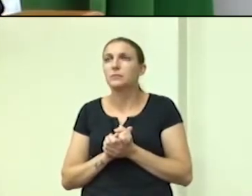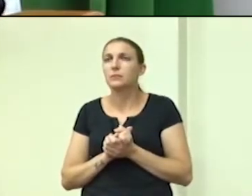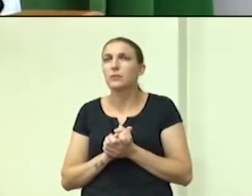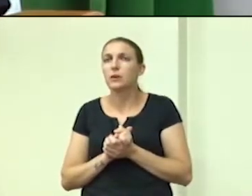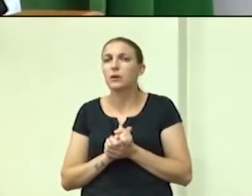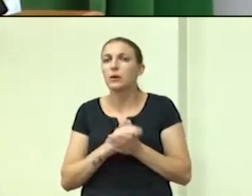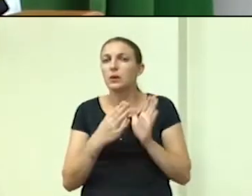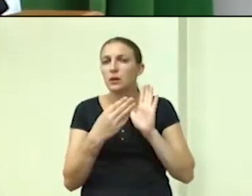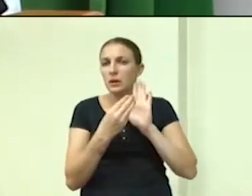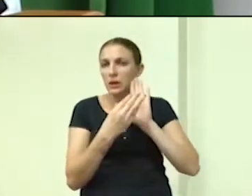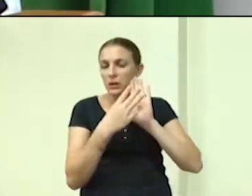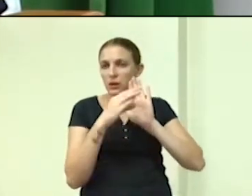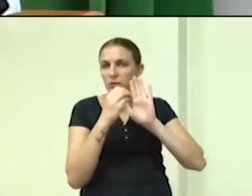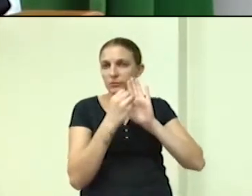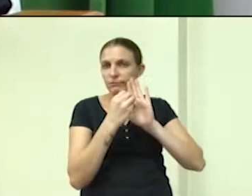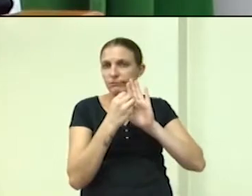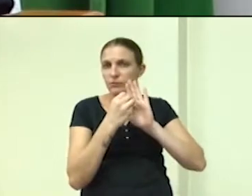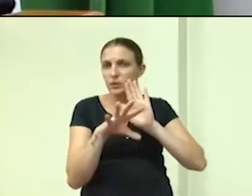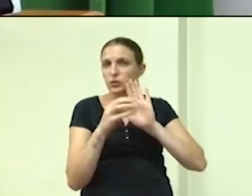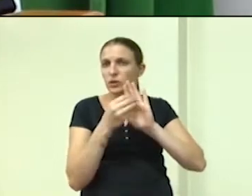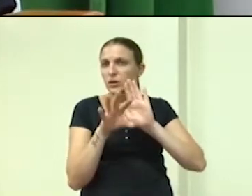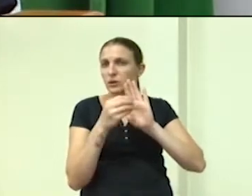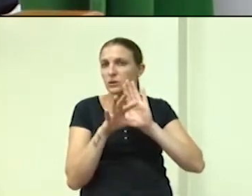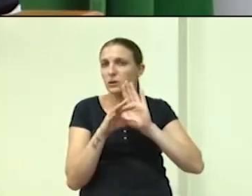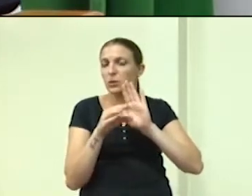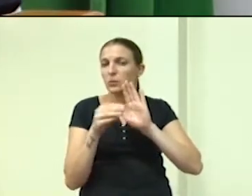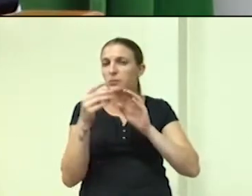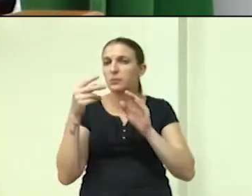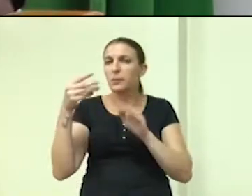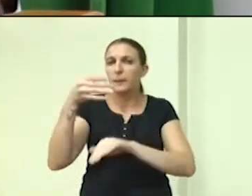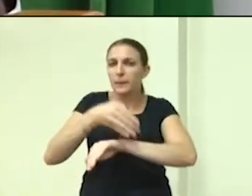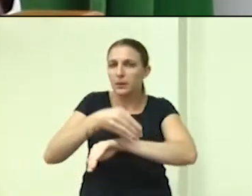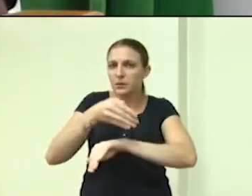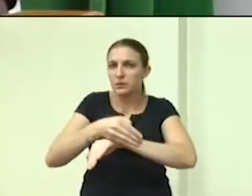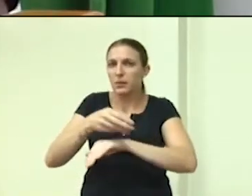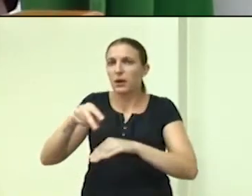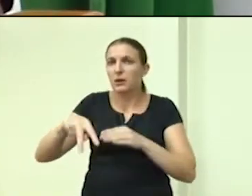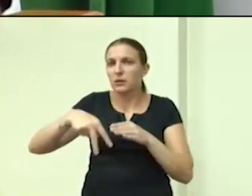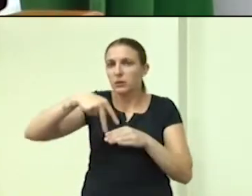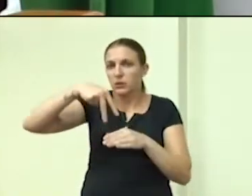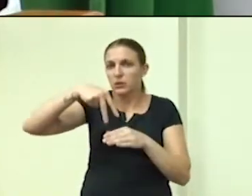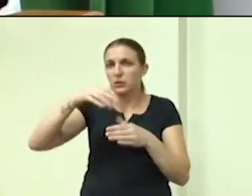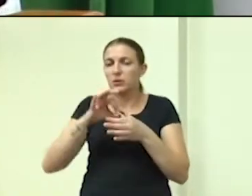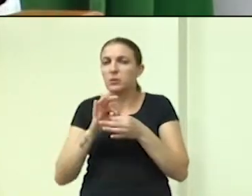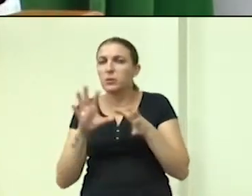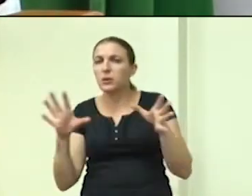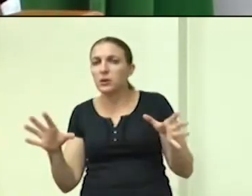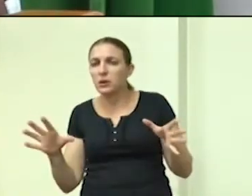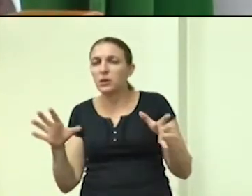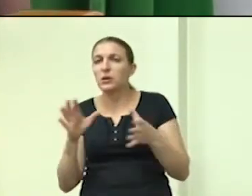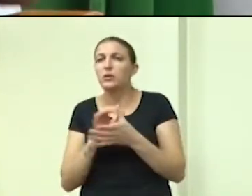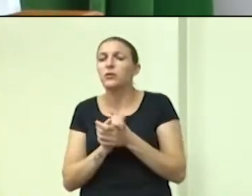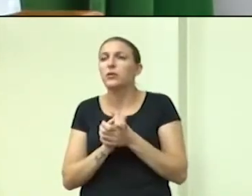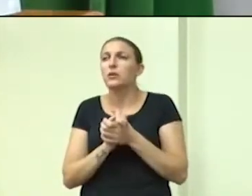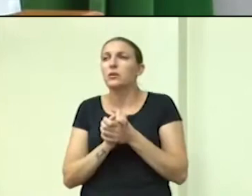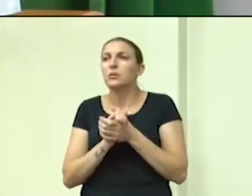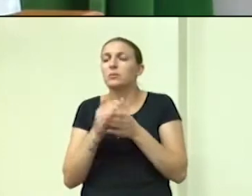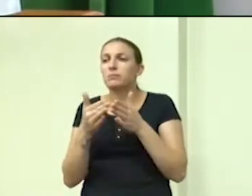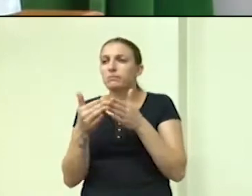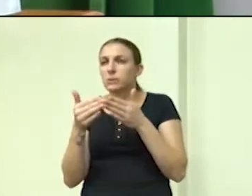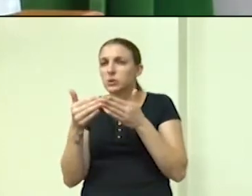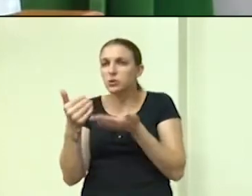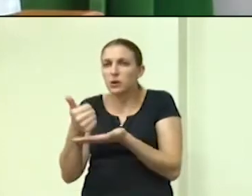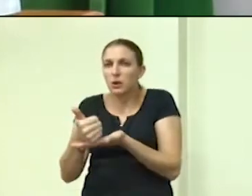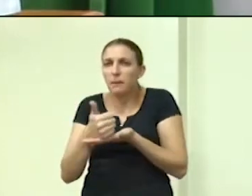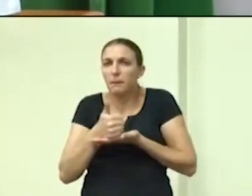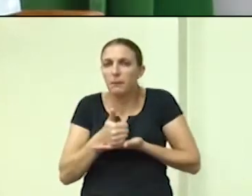do Conselho Cultural até que falou sobre um fundo excedente que existiria no final do ano, tal, que sobraria da Câmara dos Vereadores, e isso iria para a Prefeitura,